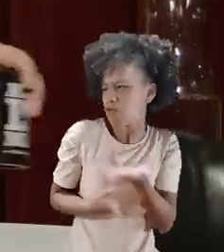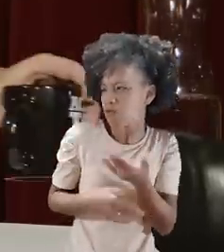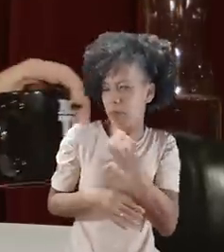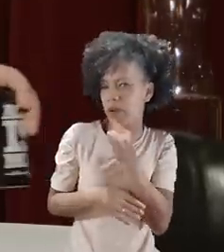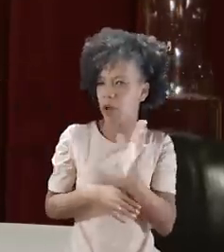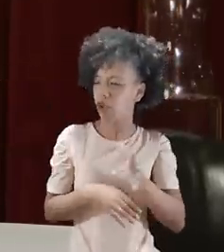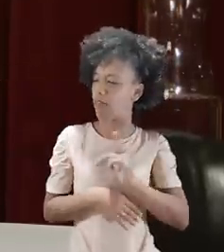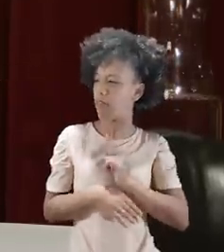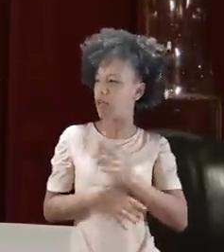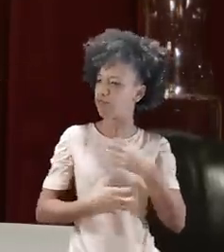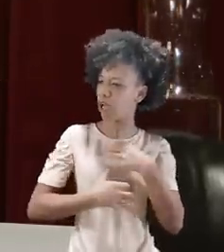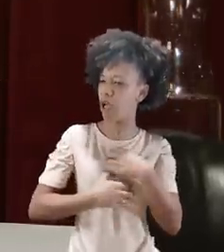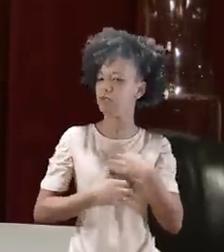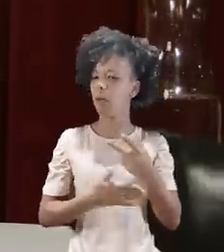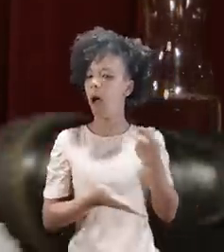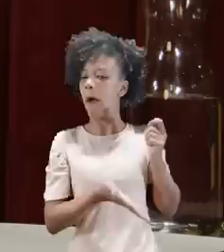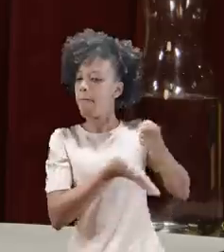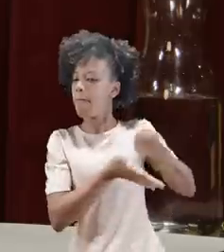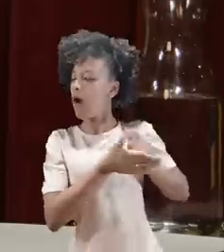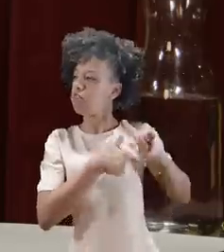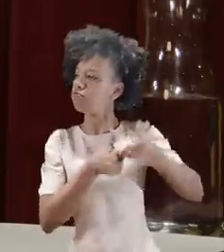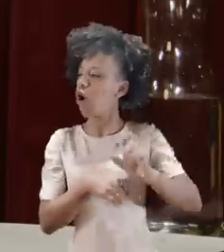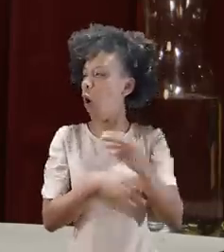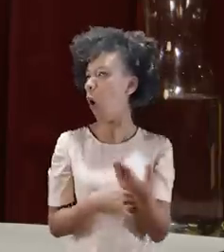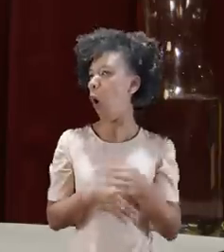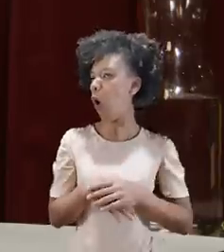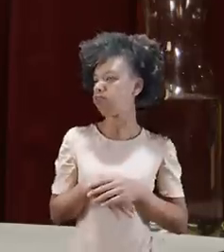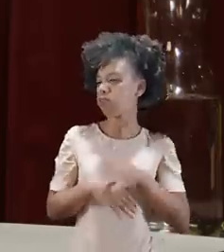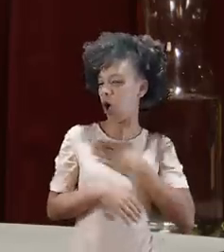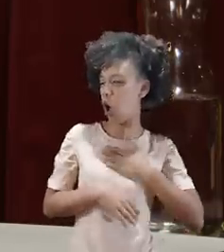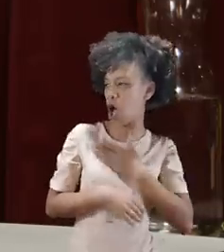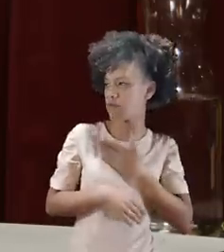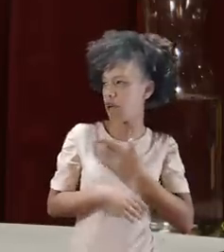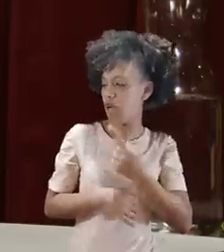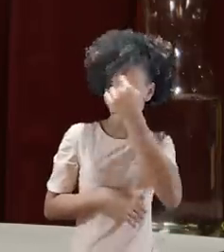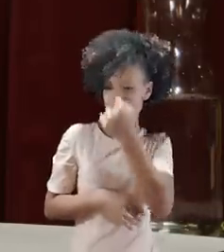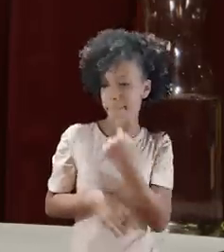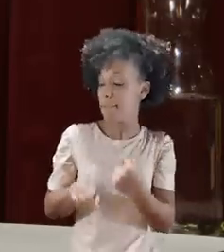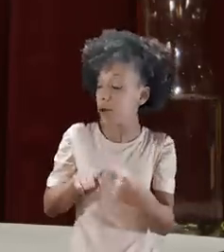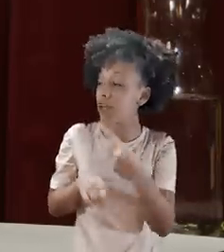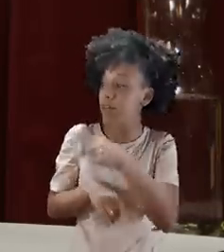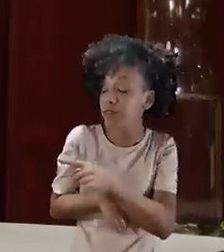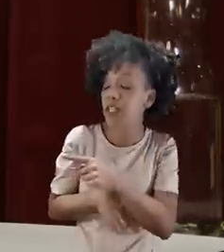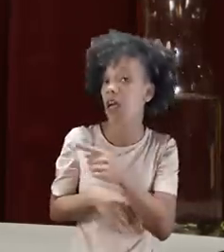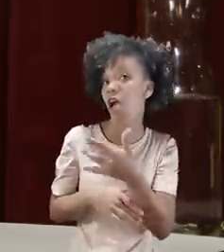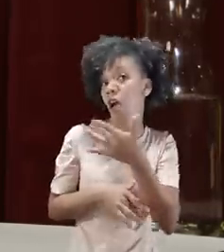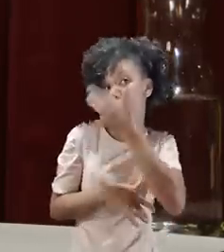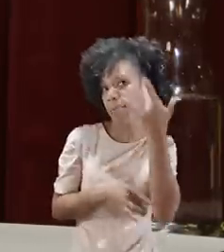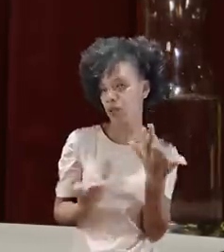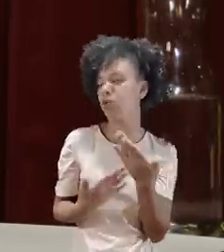tem uma coisa do tipo é desse jeito é só são mais conservadoras ou elas gostam da Sua percepção porque você é um cara